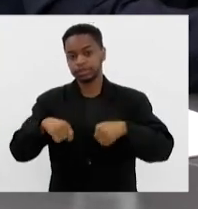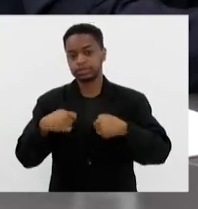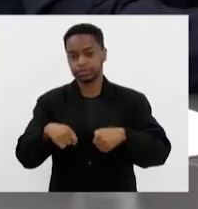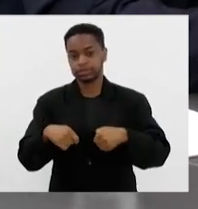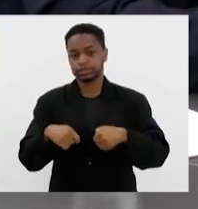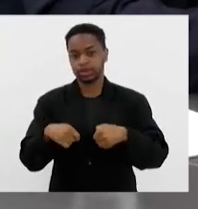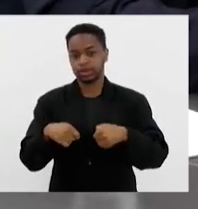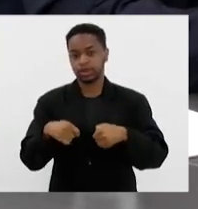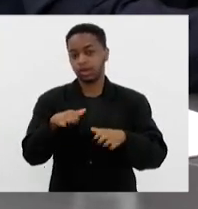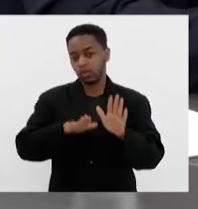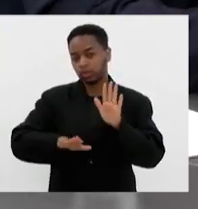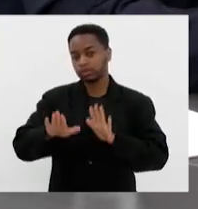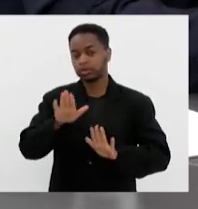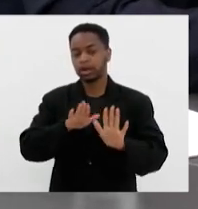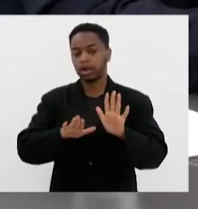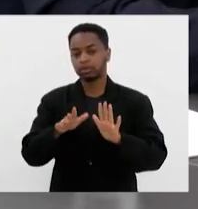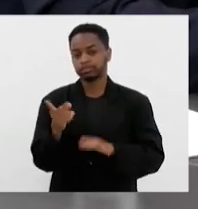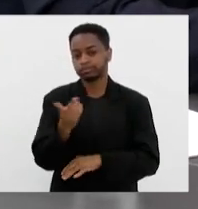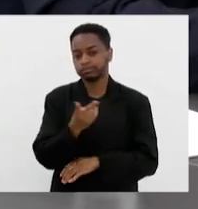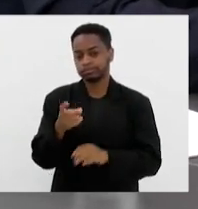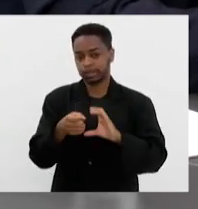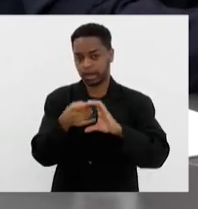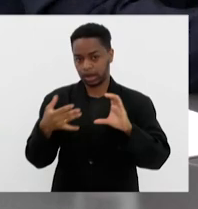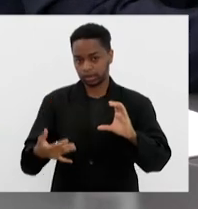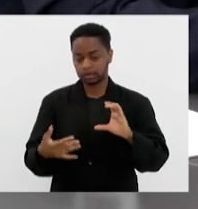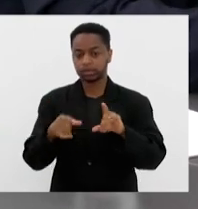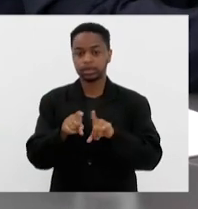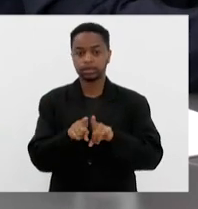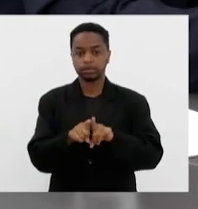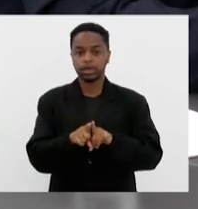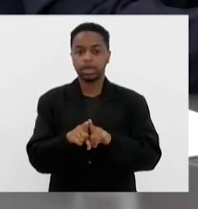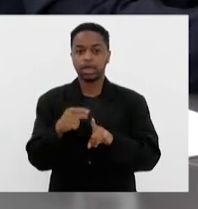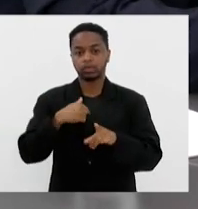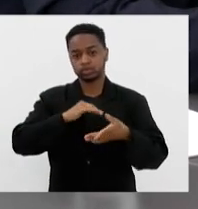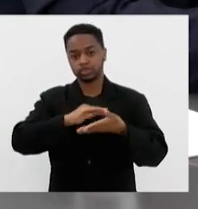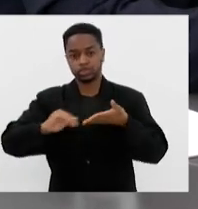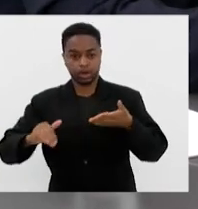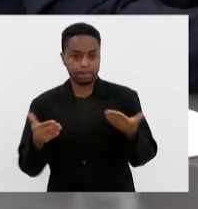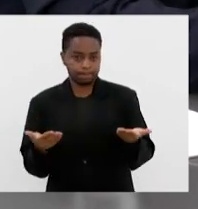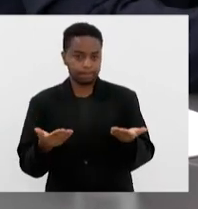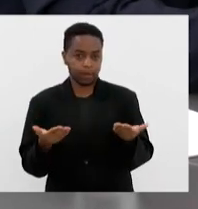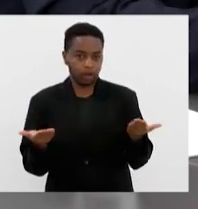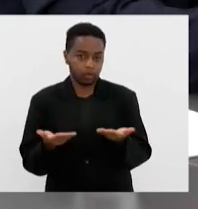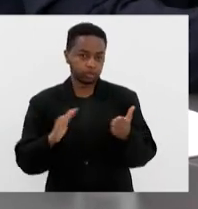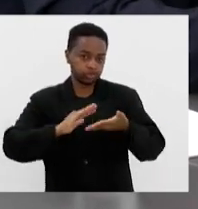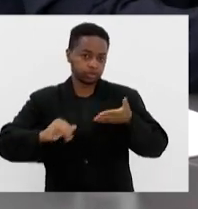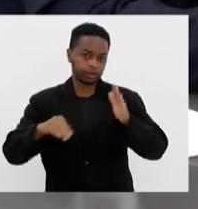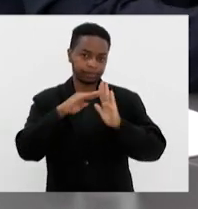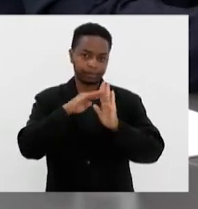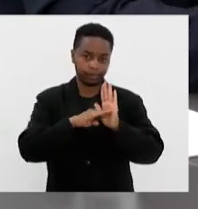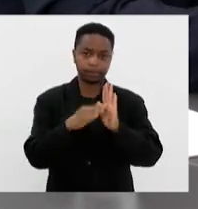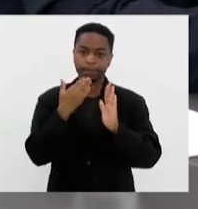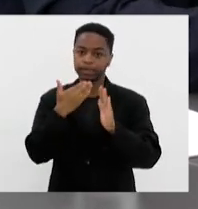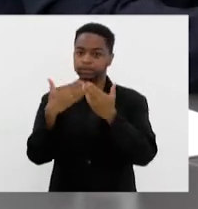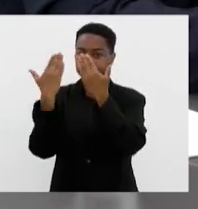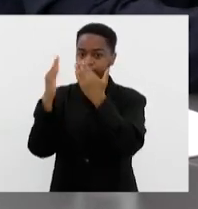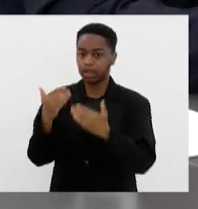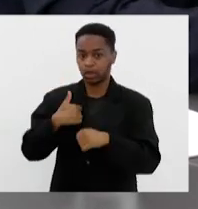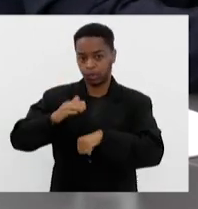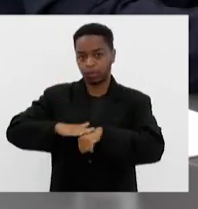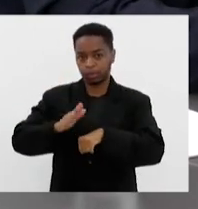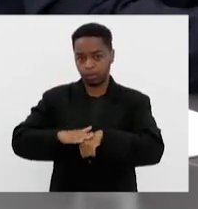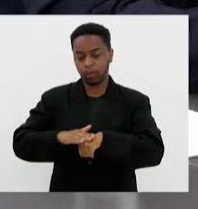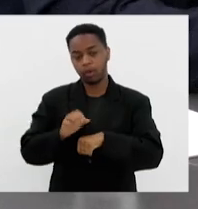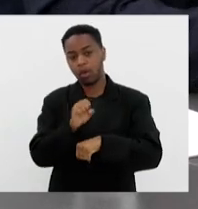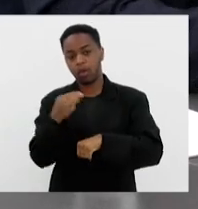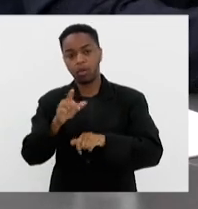maior cuidado, sobretudo nesses dois aspectos, e aí eu vou retirar de pauta, com vista a mim mesmo ou a